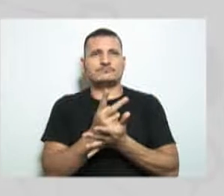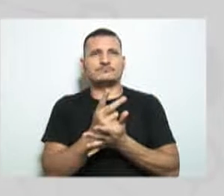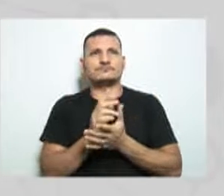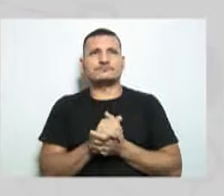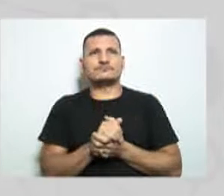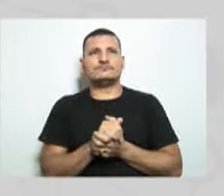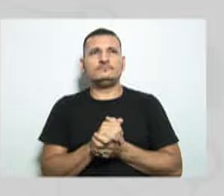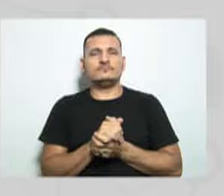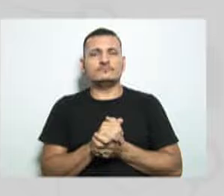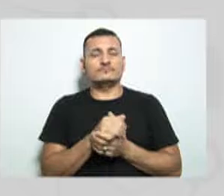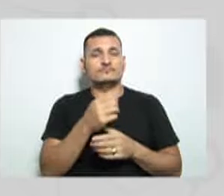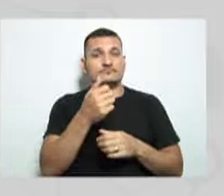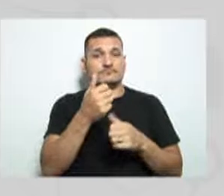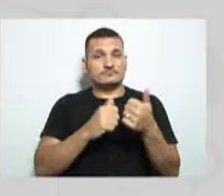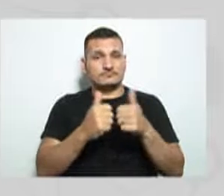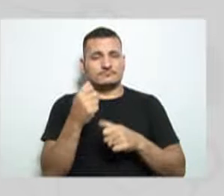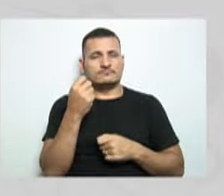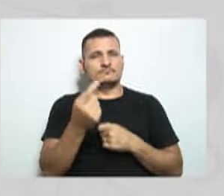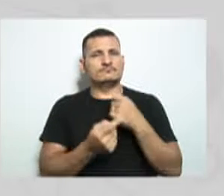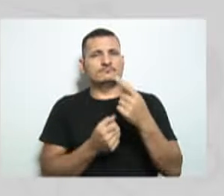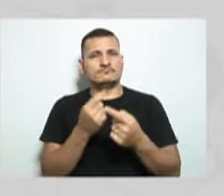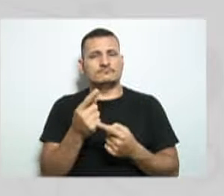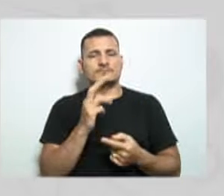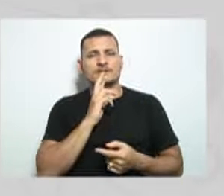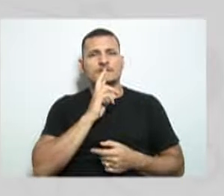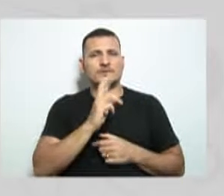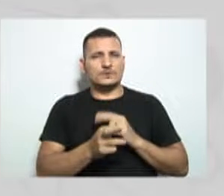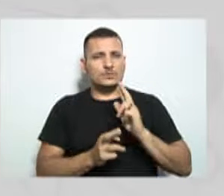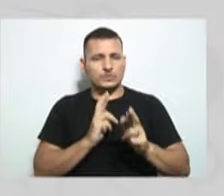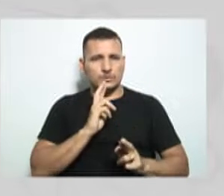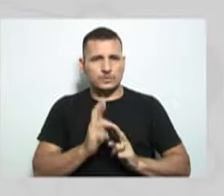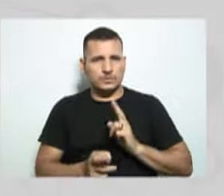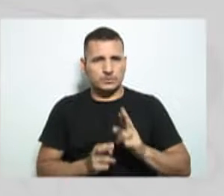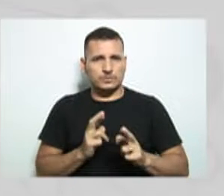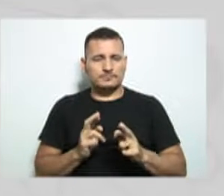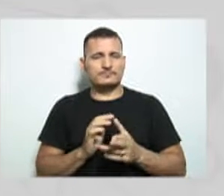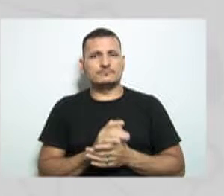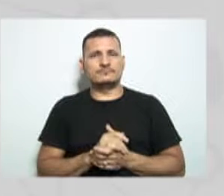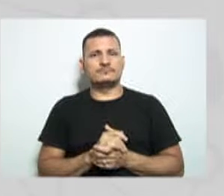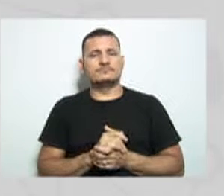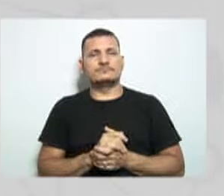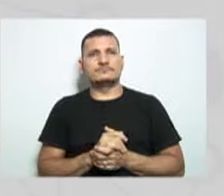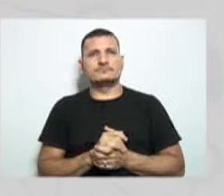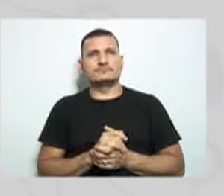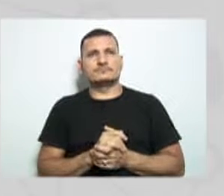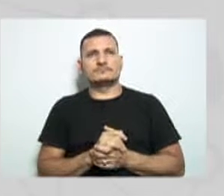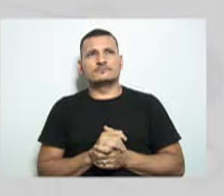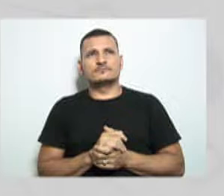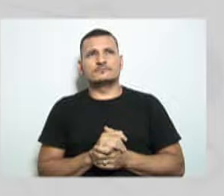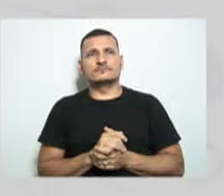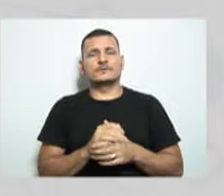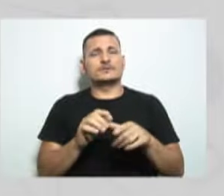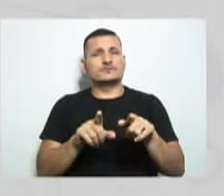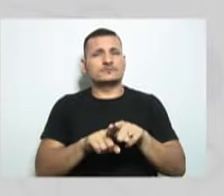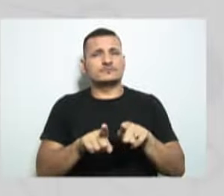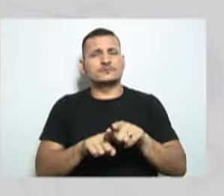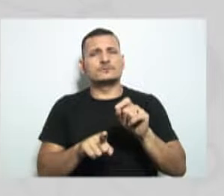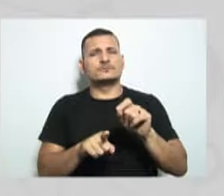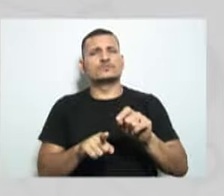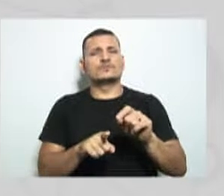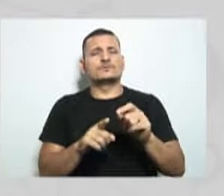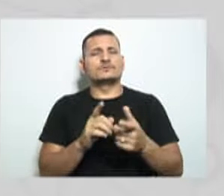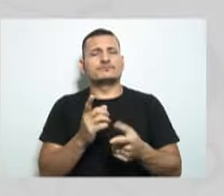ela. Avaliação periódica dos resultados das operações e para determinação, outra palavra e outra frasezinha que vocês não